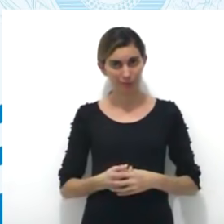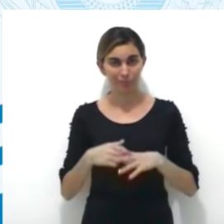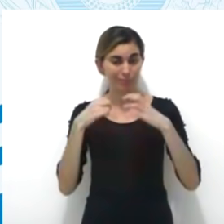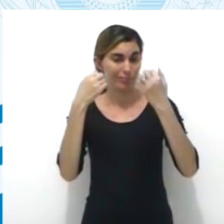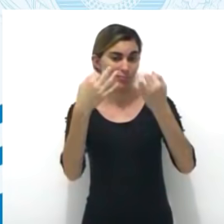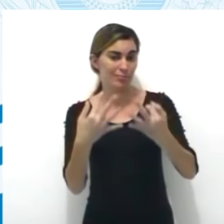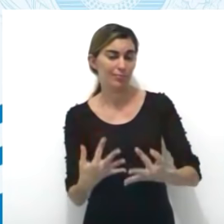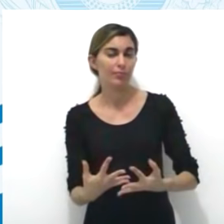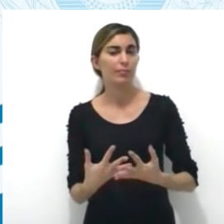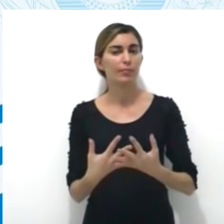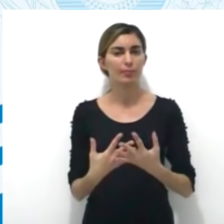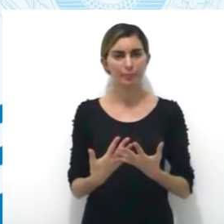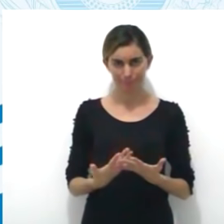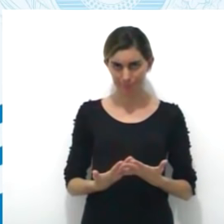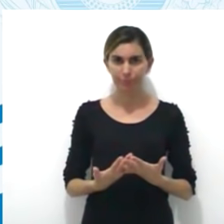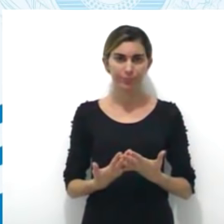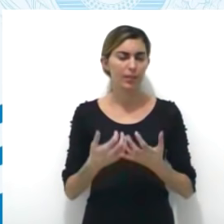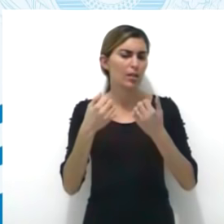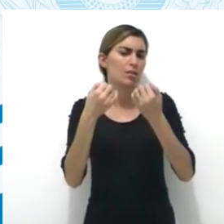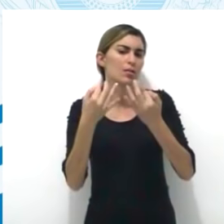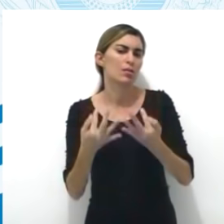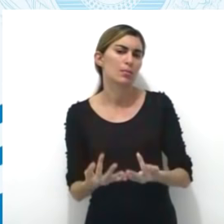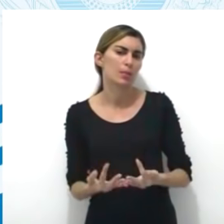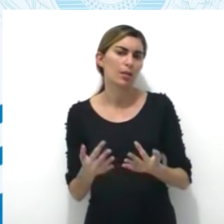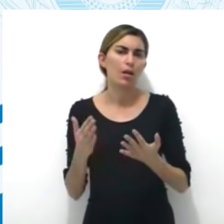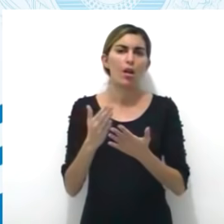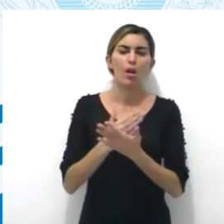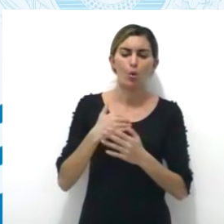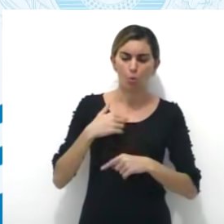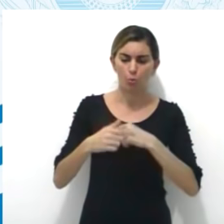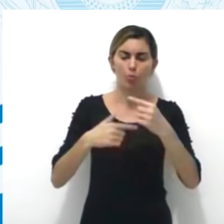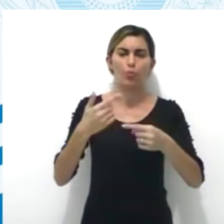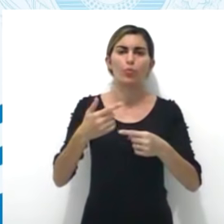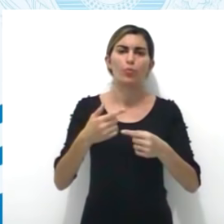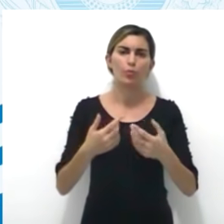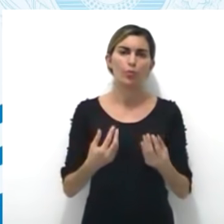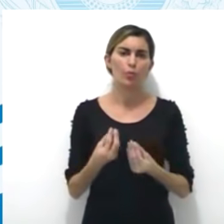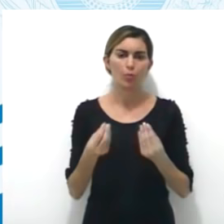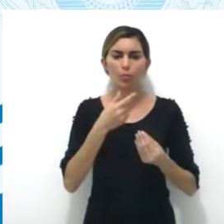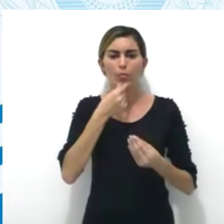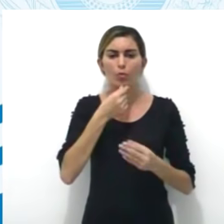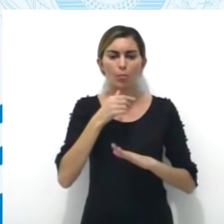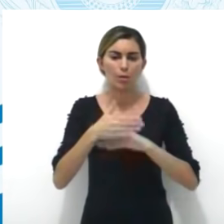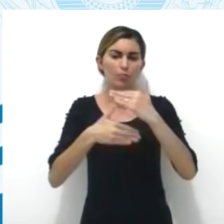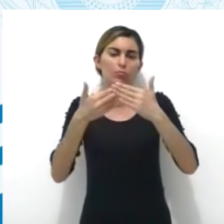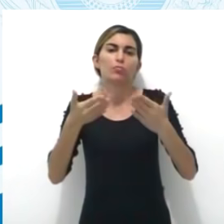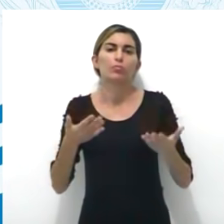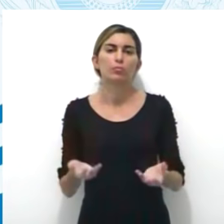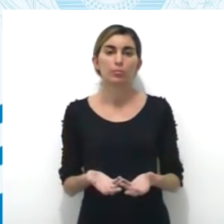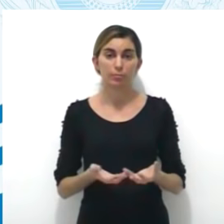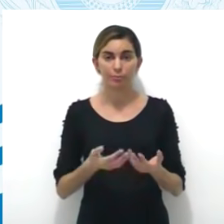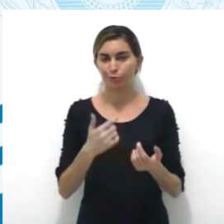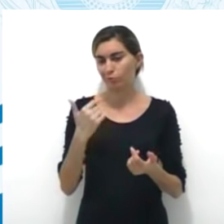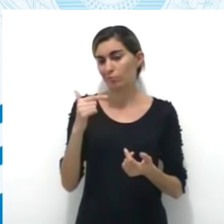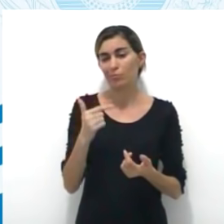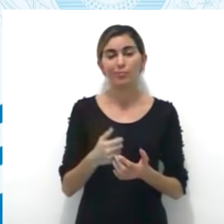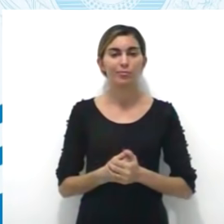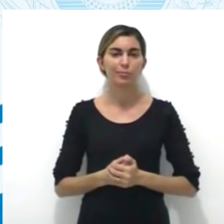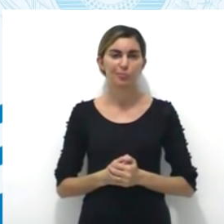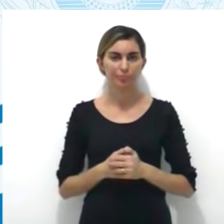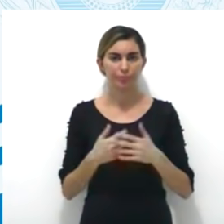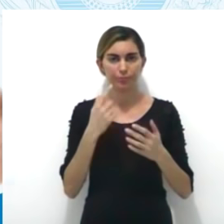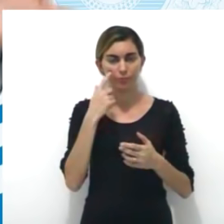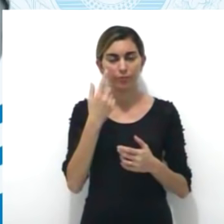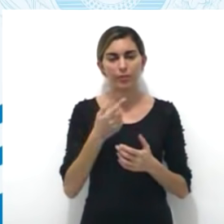para explicar. Ou seja, para explicar a origem da evolução do homem, não é isso? Então